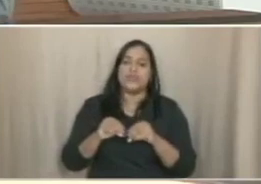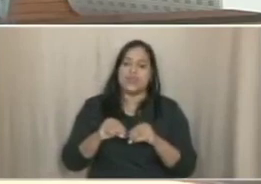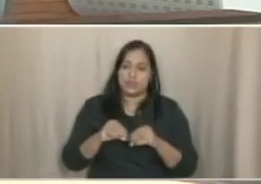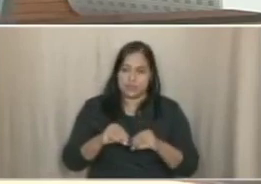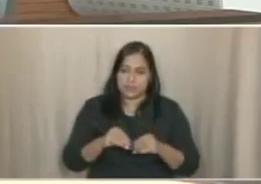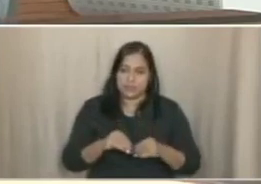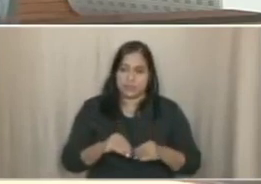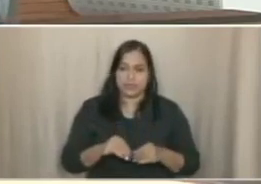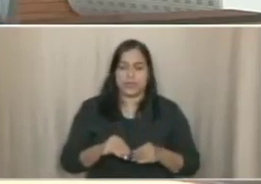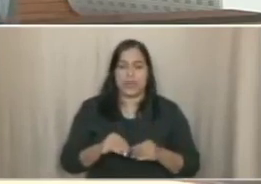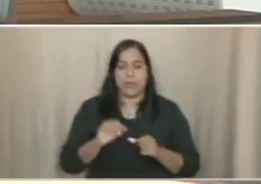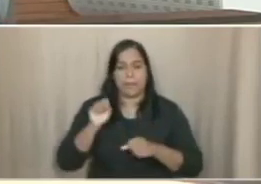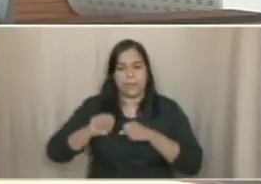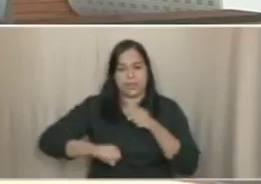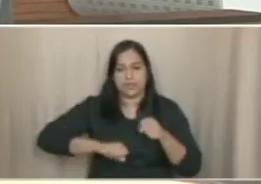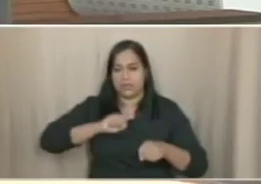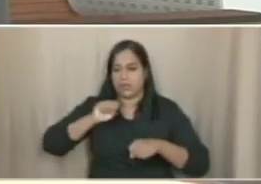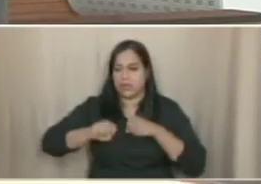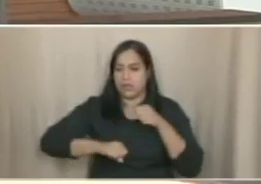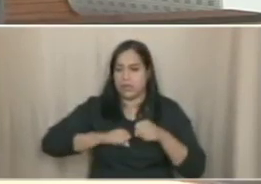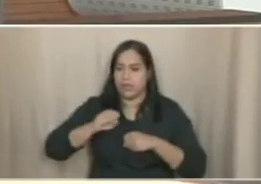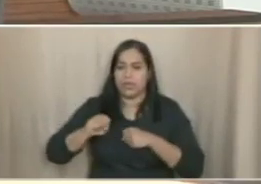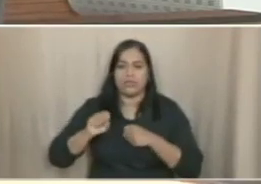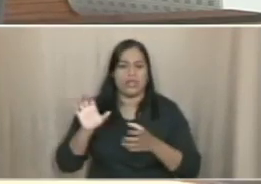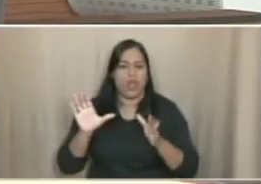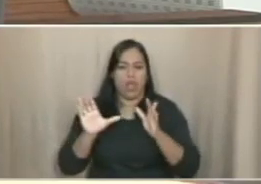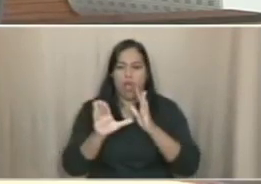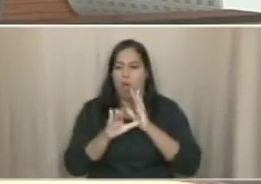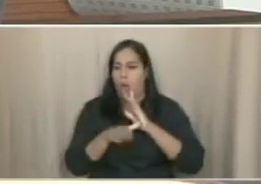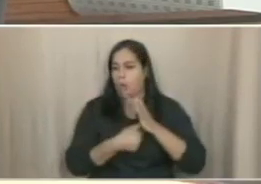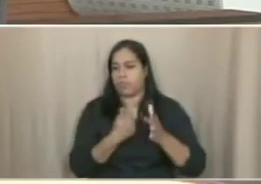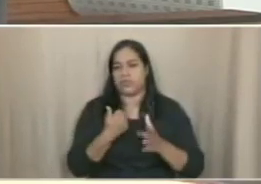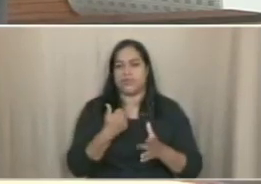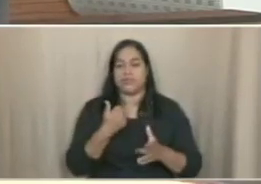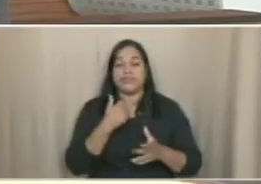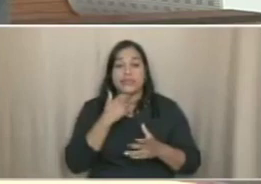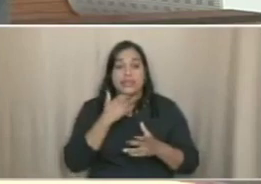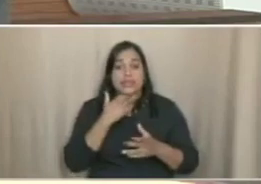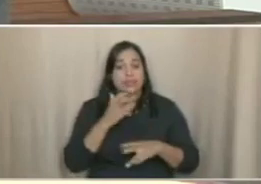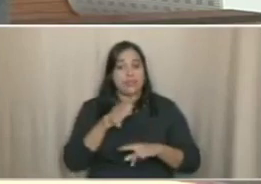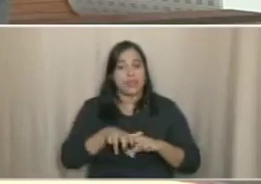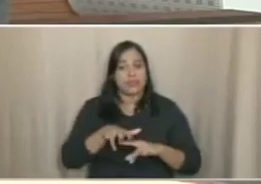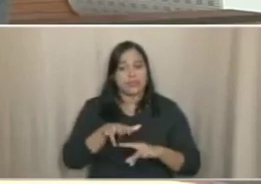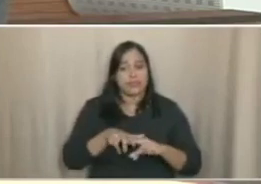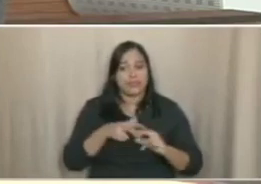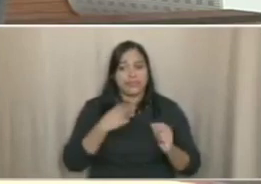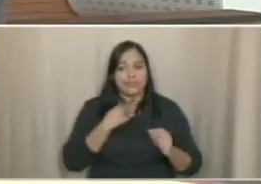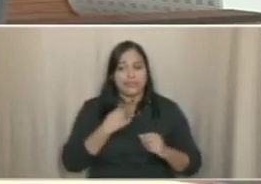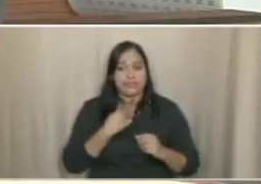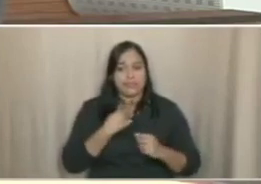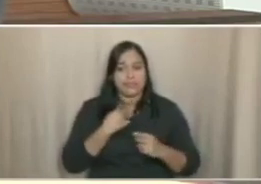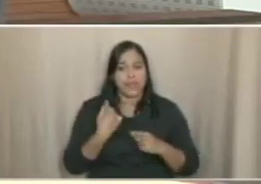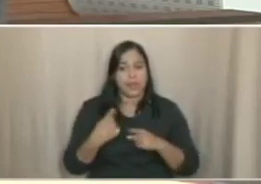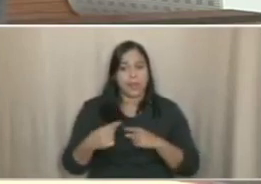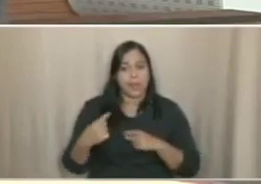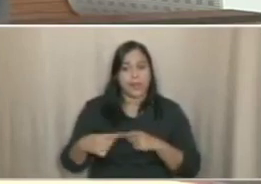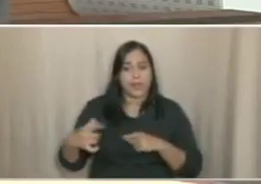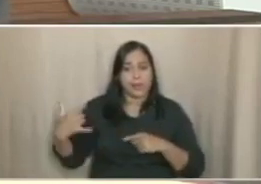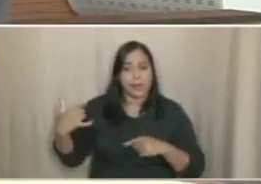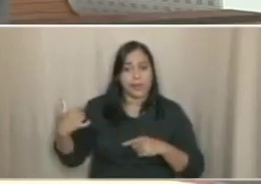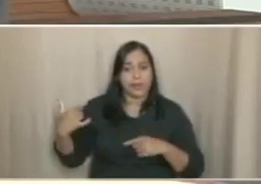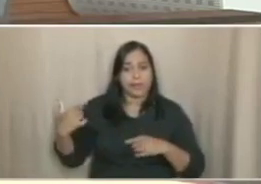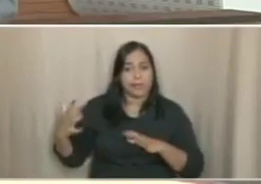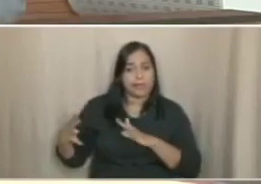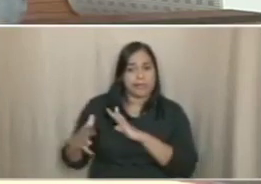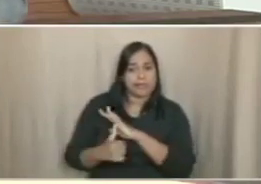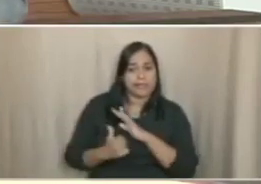bombas bicicletas enfim ninguém pode mais sentar nas calçadas que são abordados por meliantes